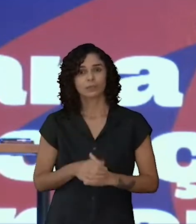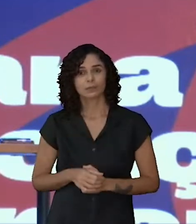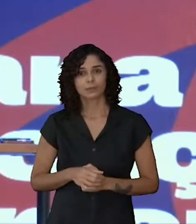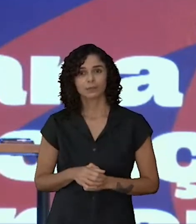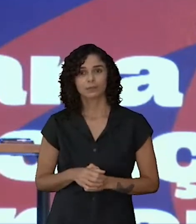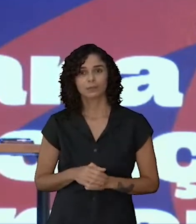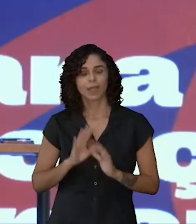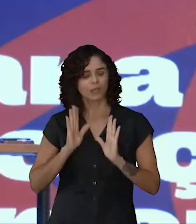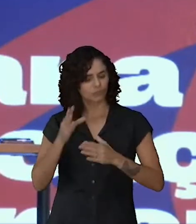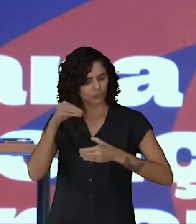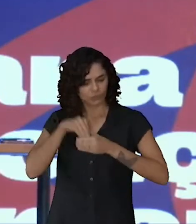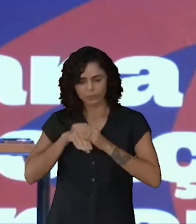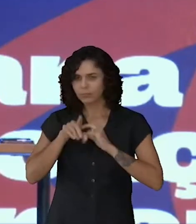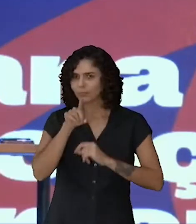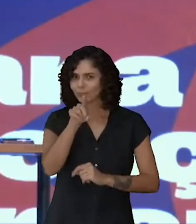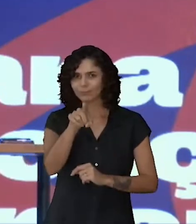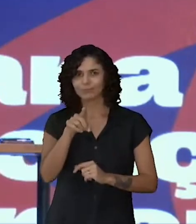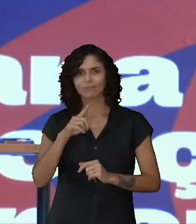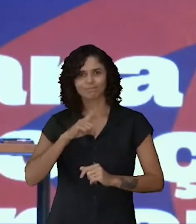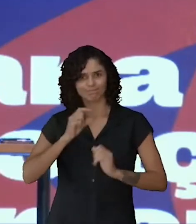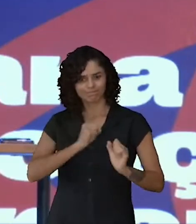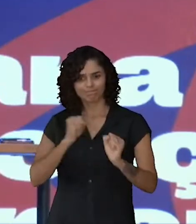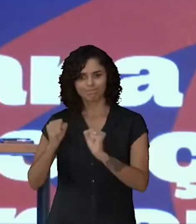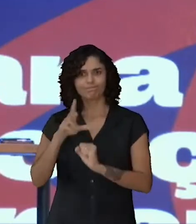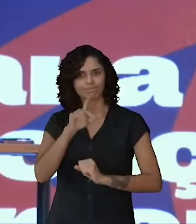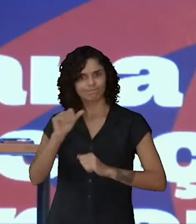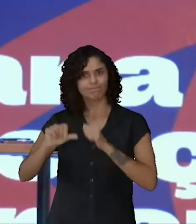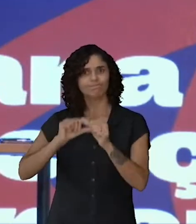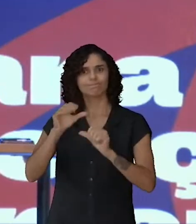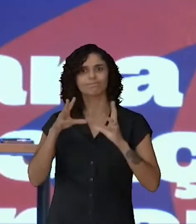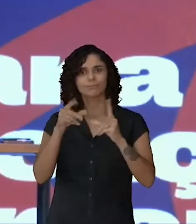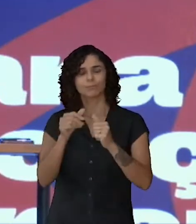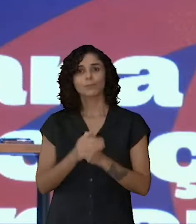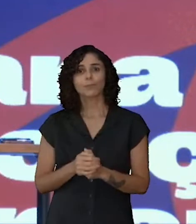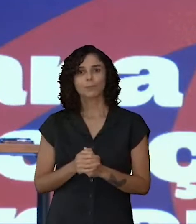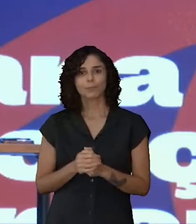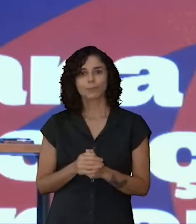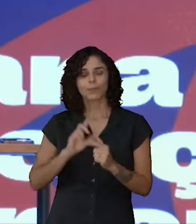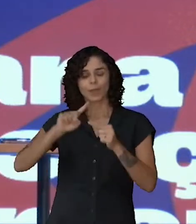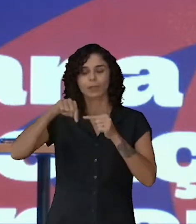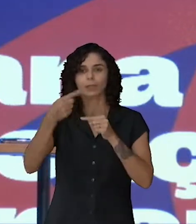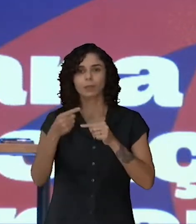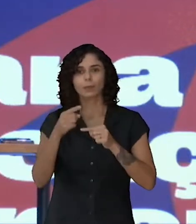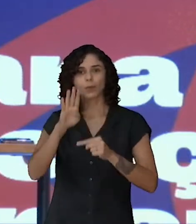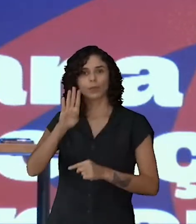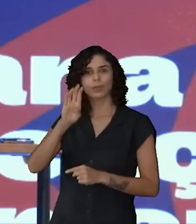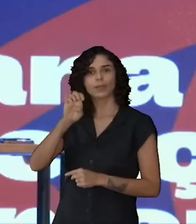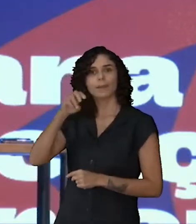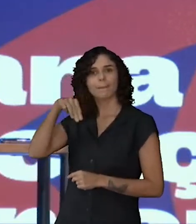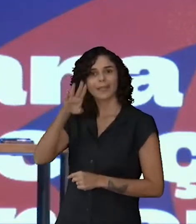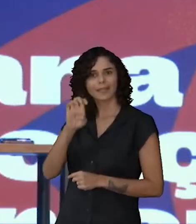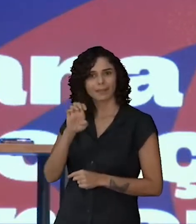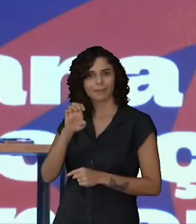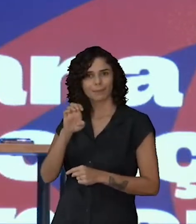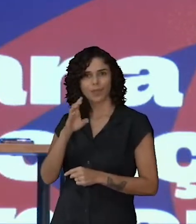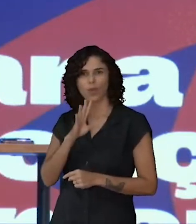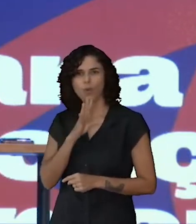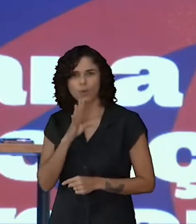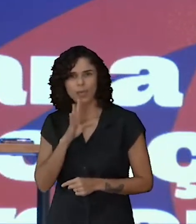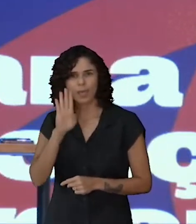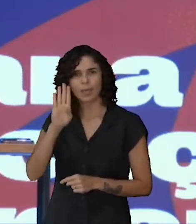Ele já está em você. E depois na terça-feira vem o Benê. Quem é do tempo do Benê, quando a gente cantava